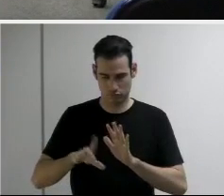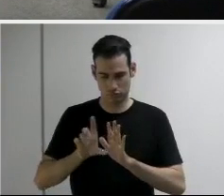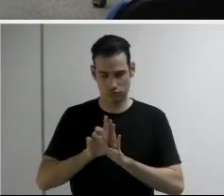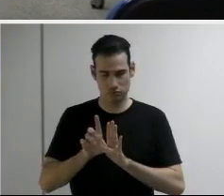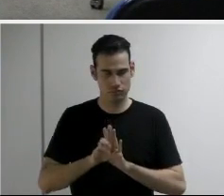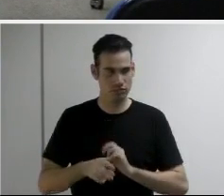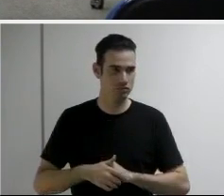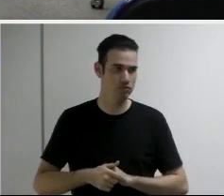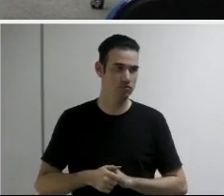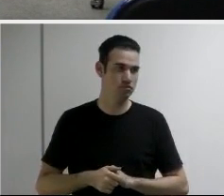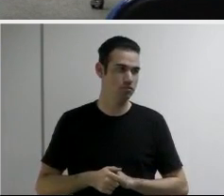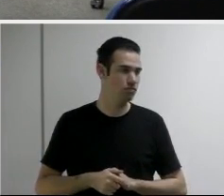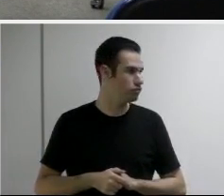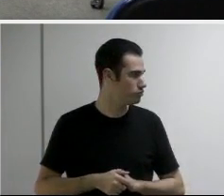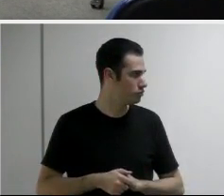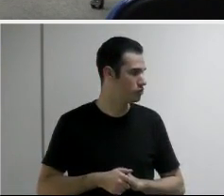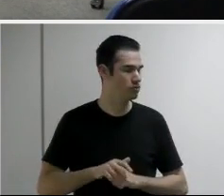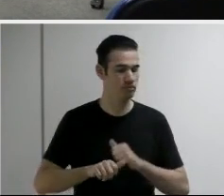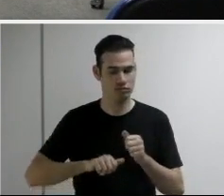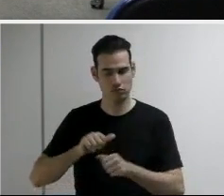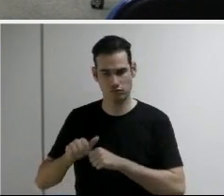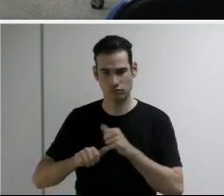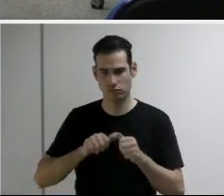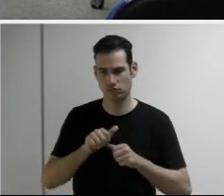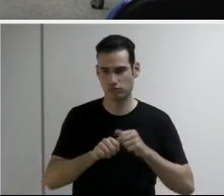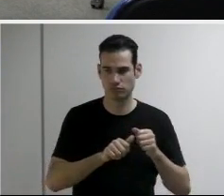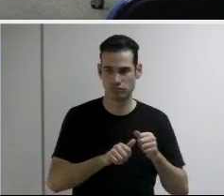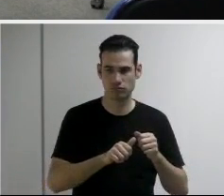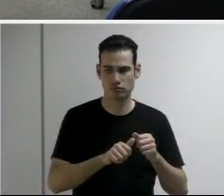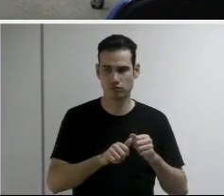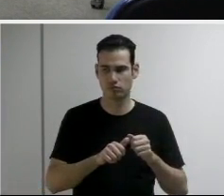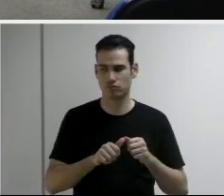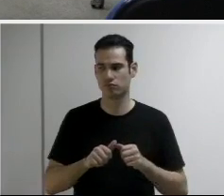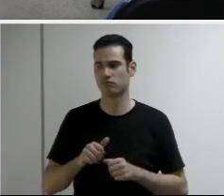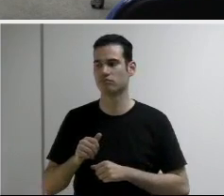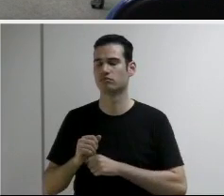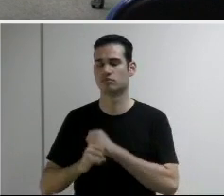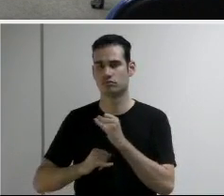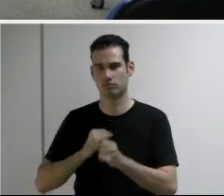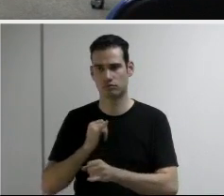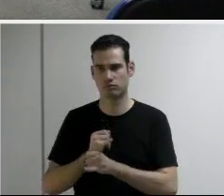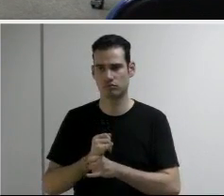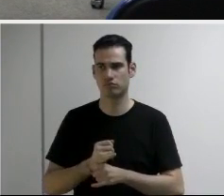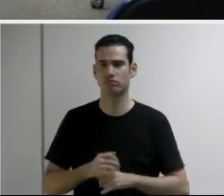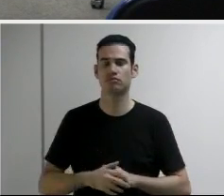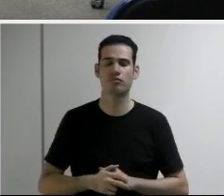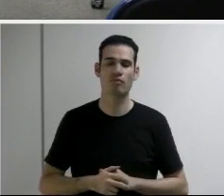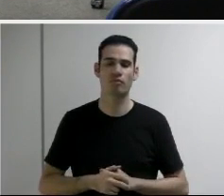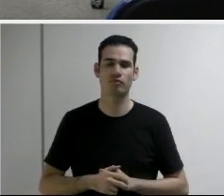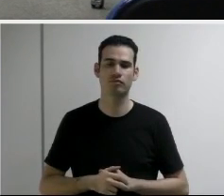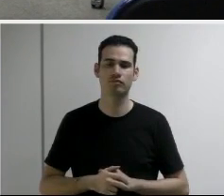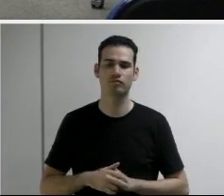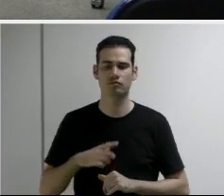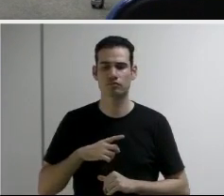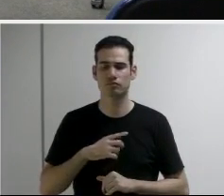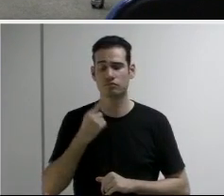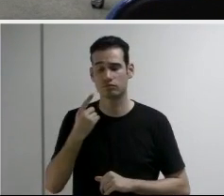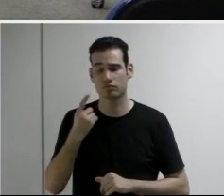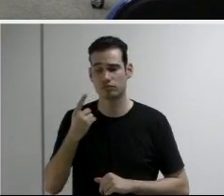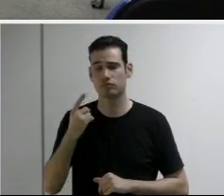versão mudando, alterando o Marco Civil da Internet, porque o Marco Civil da Internet ele só prevê um tipo de